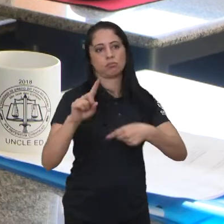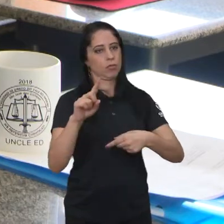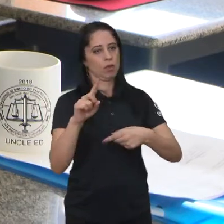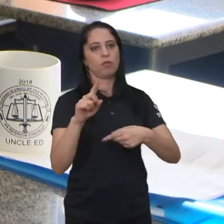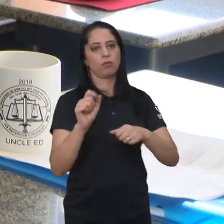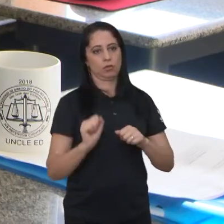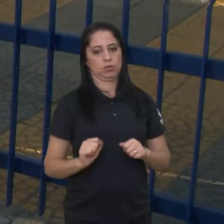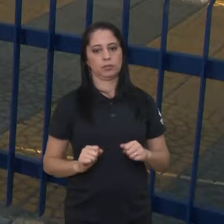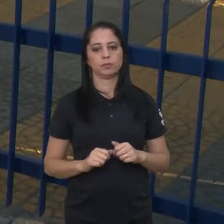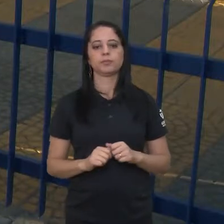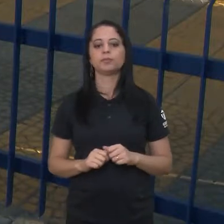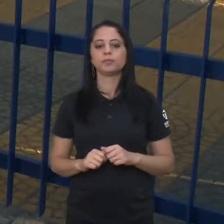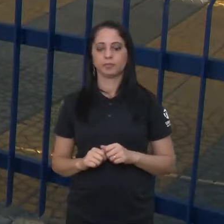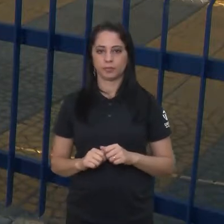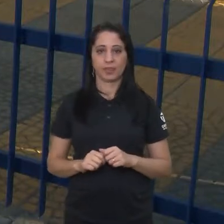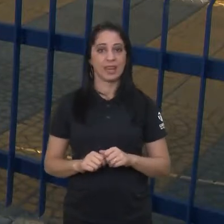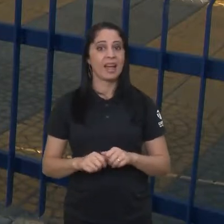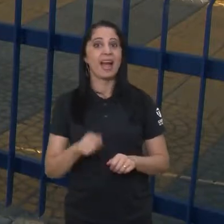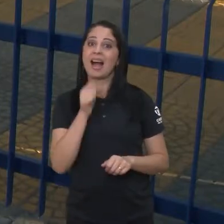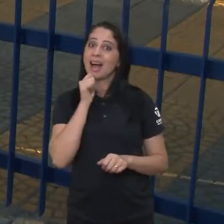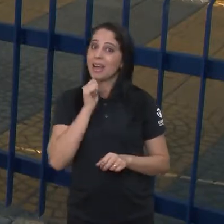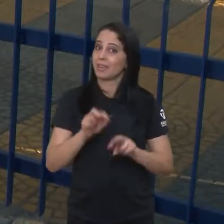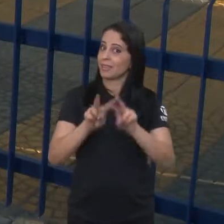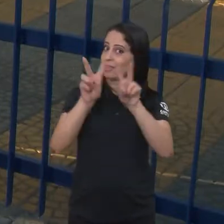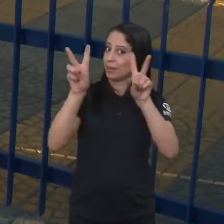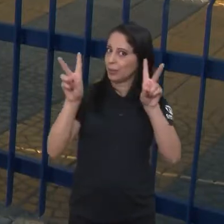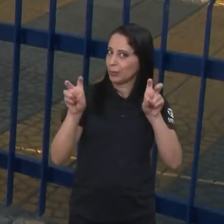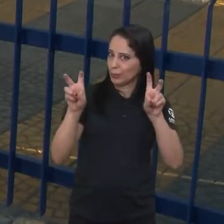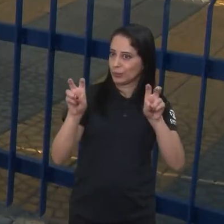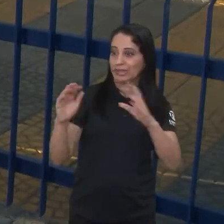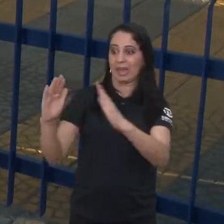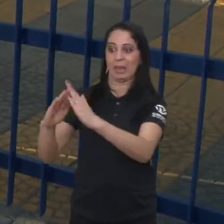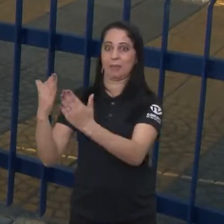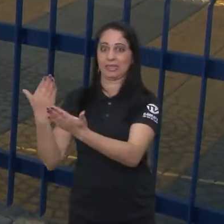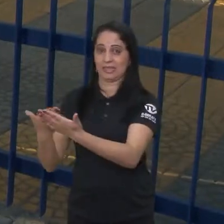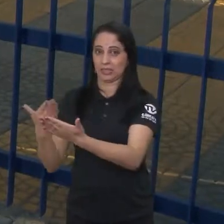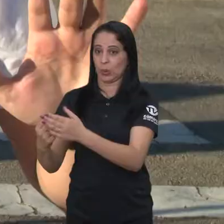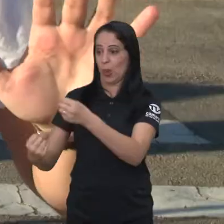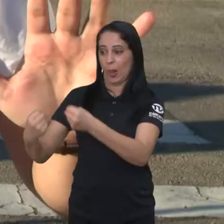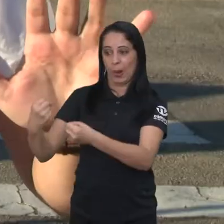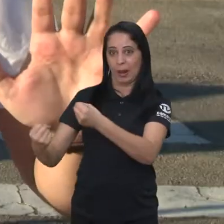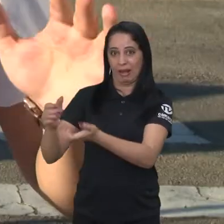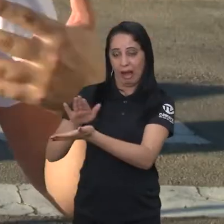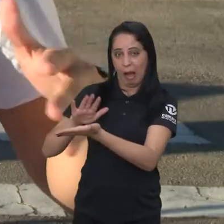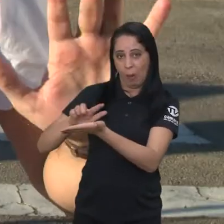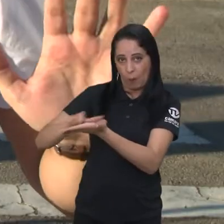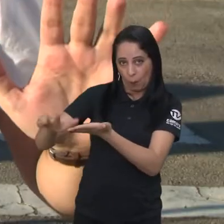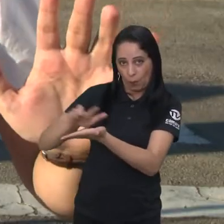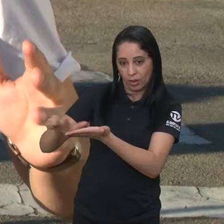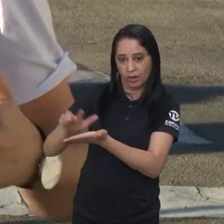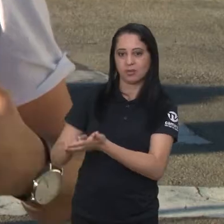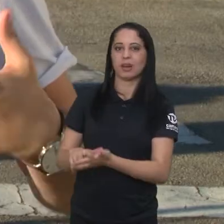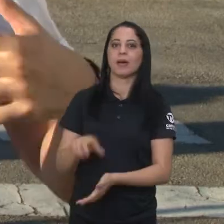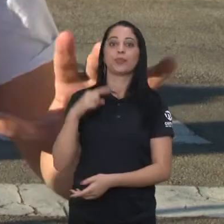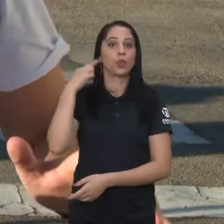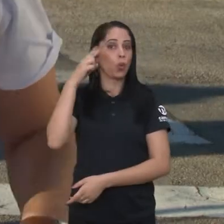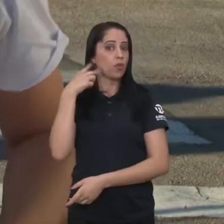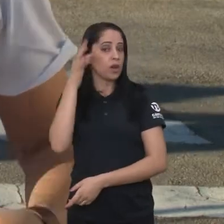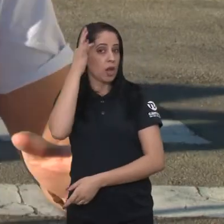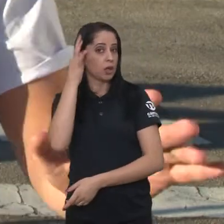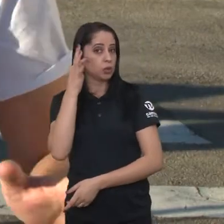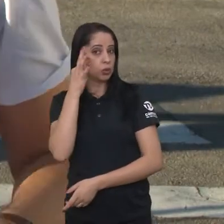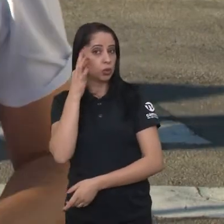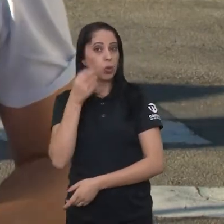funcione melhor. Ainda no debate sobre a maior consciência dos moradores, o vereador Tomás Henrique insiste que